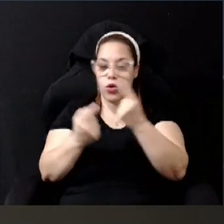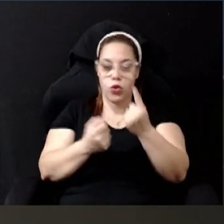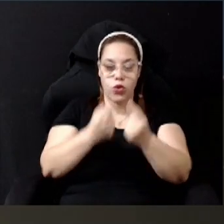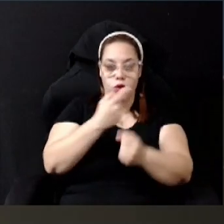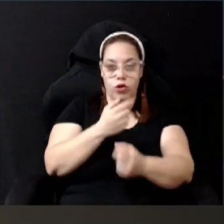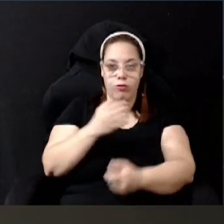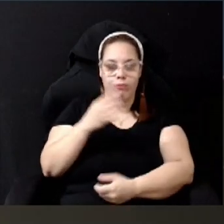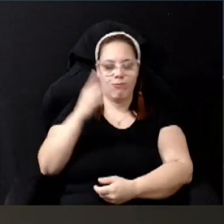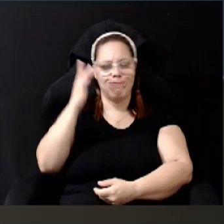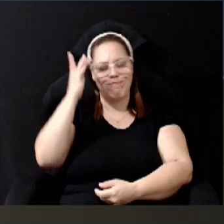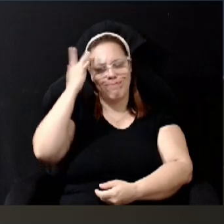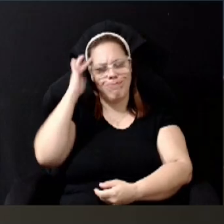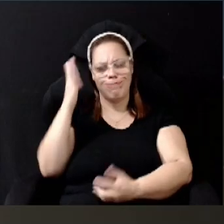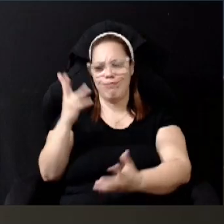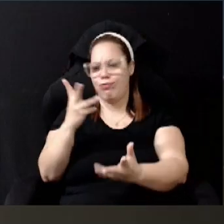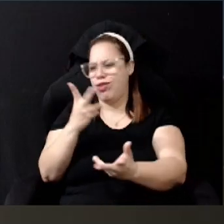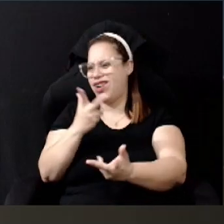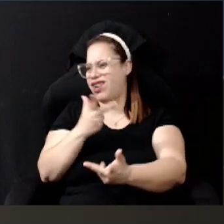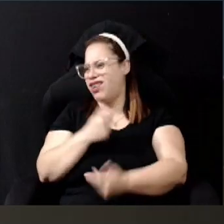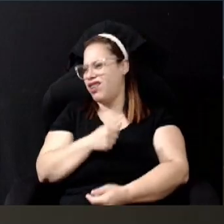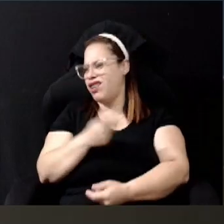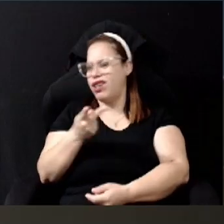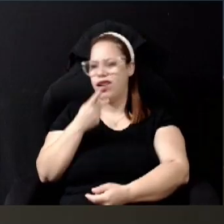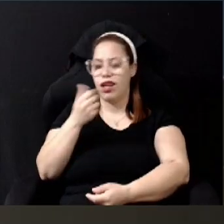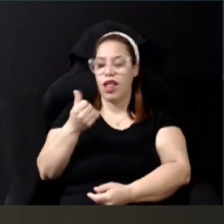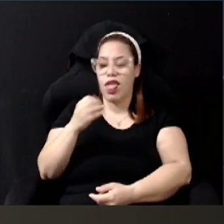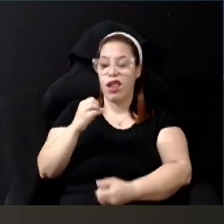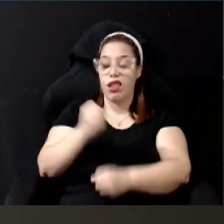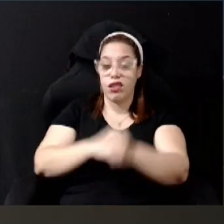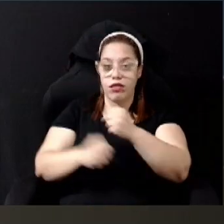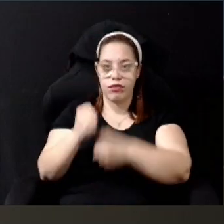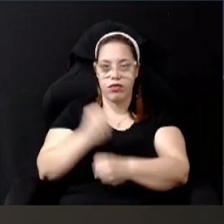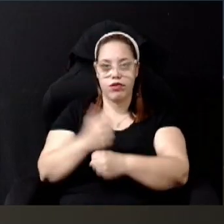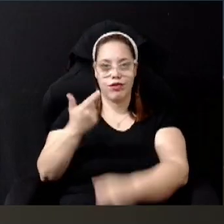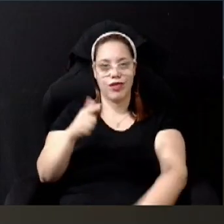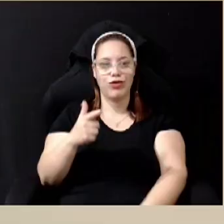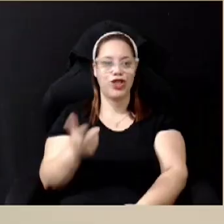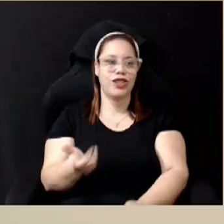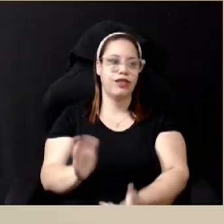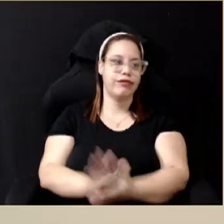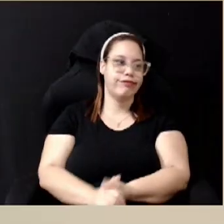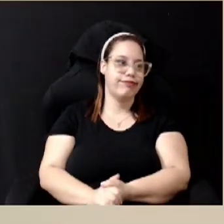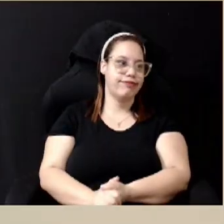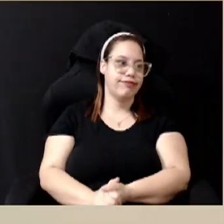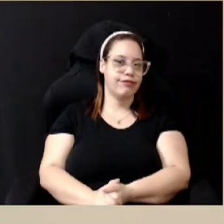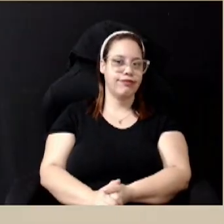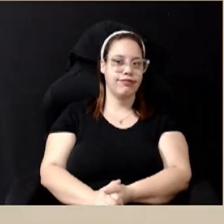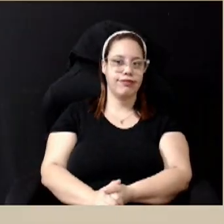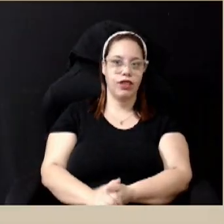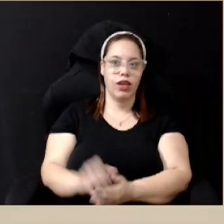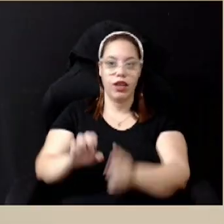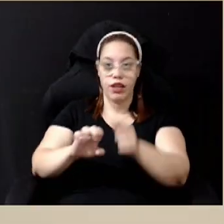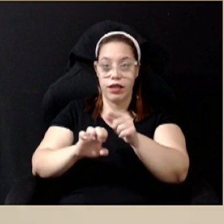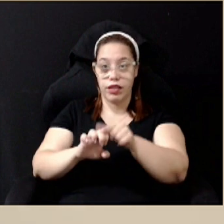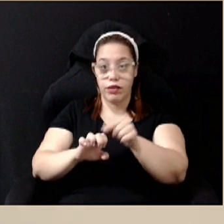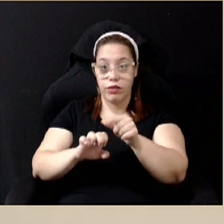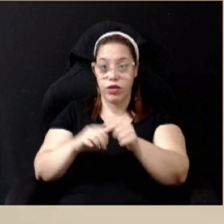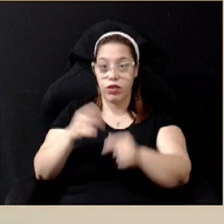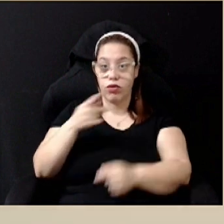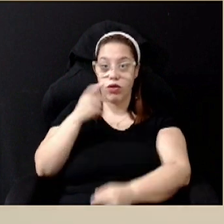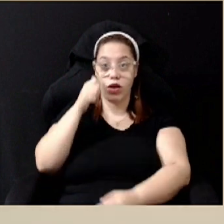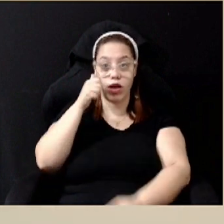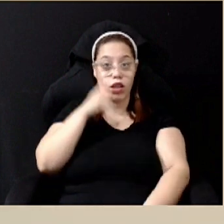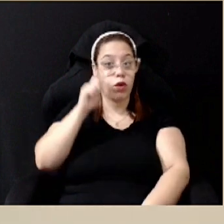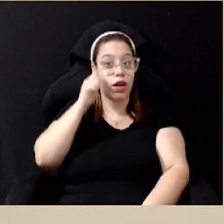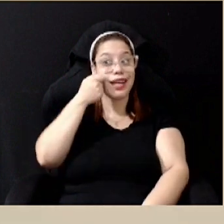maravilhoso você falar que há 10 anos atrás isso não existia. Porque empreendedorismo, falar de empreendedorismo para mulheres negras